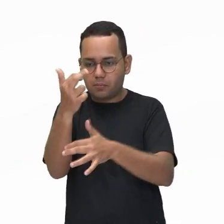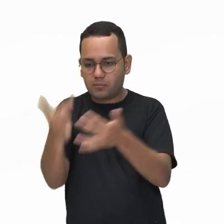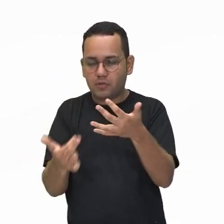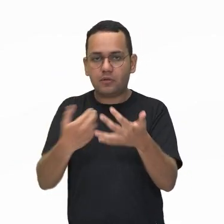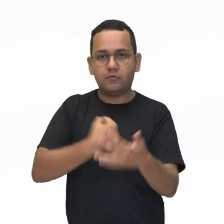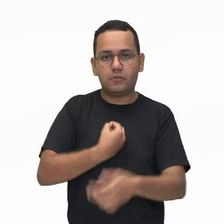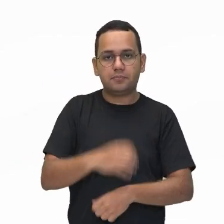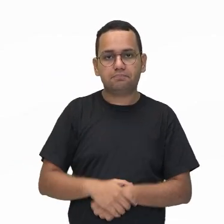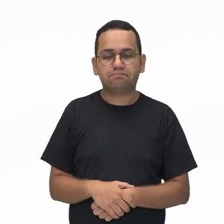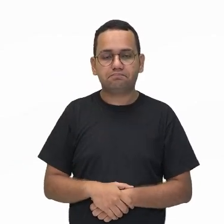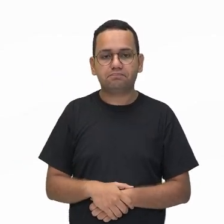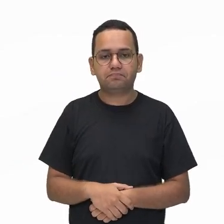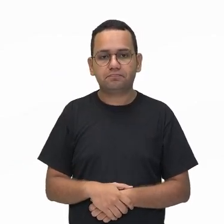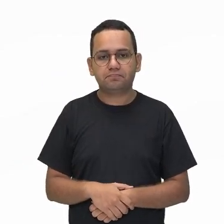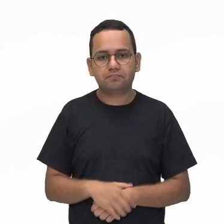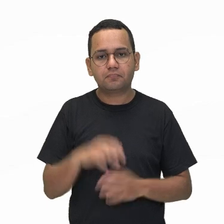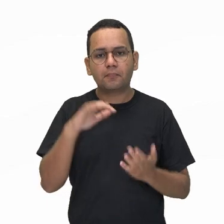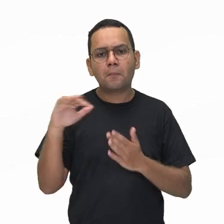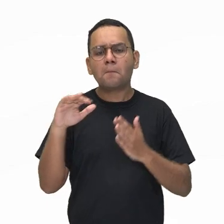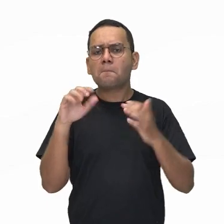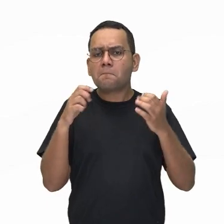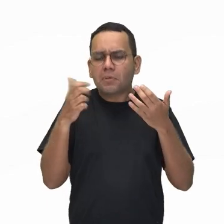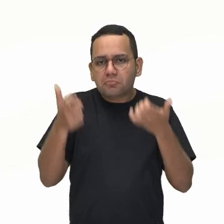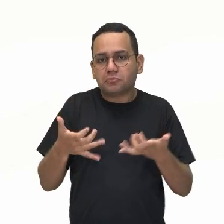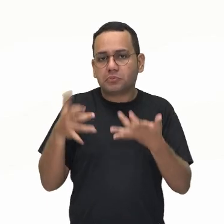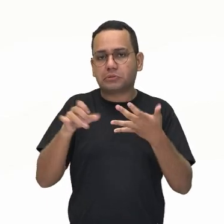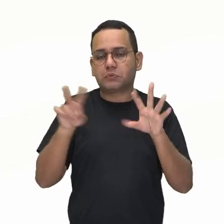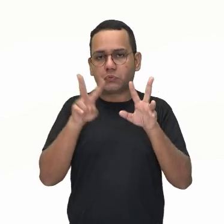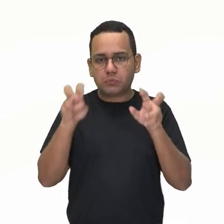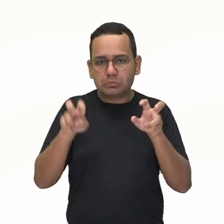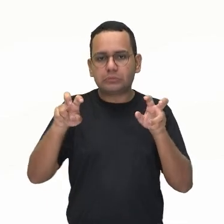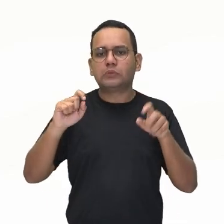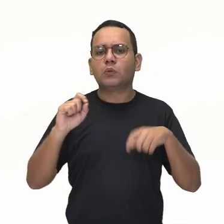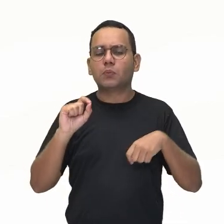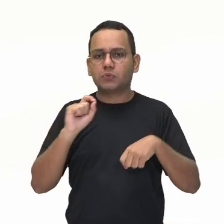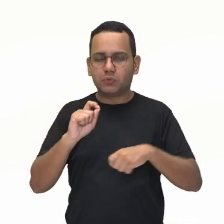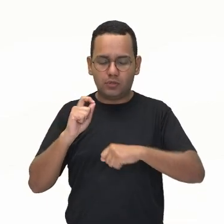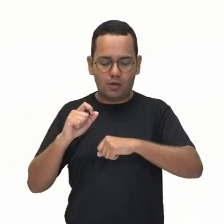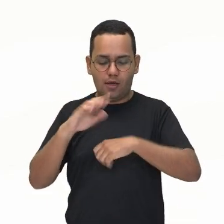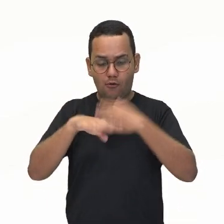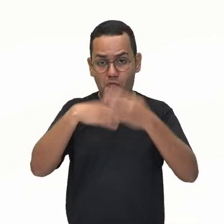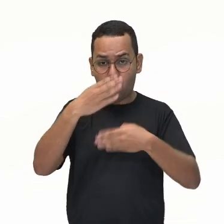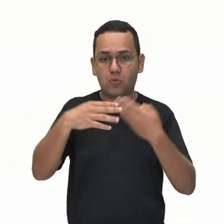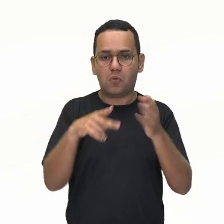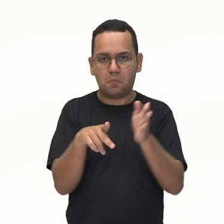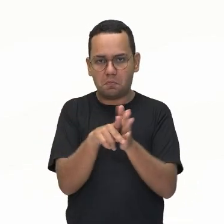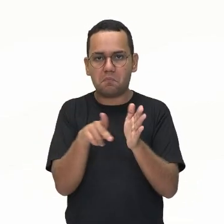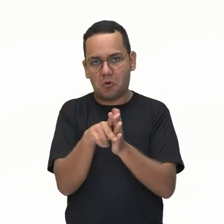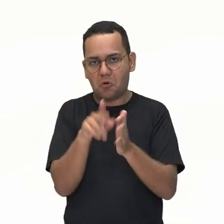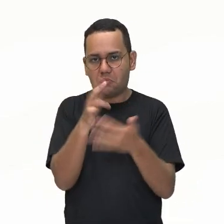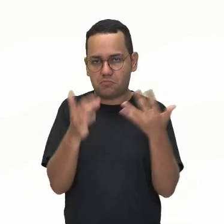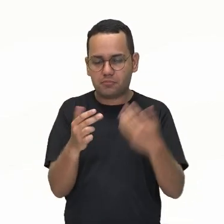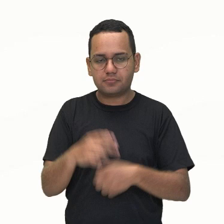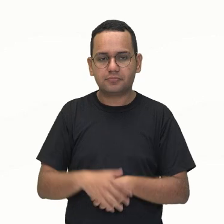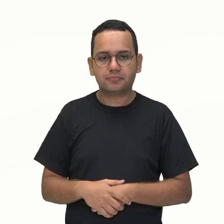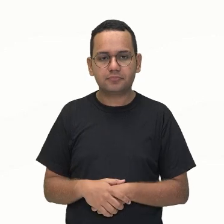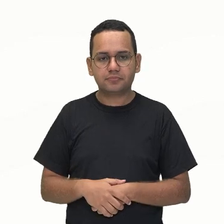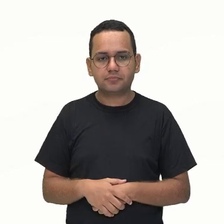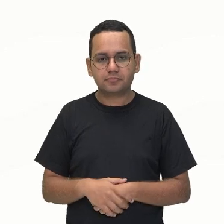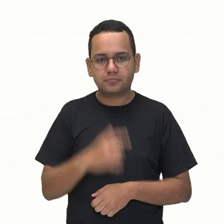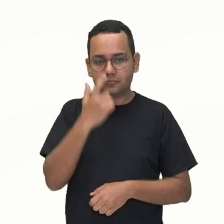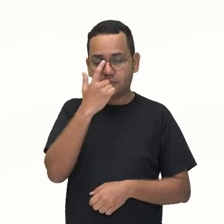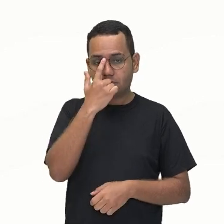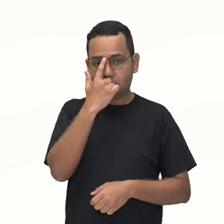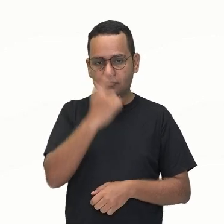estamos falando dessa evolução dos seres vivos, nós temos que considerar que desde a origem